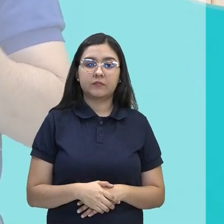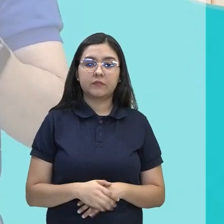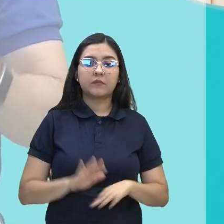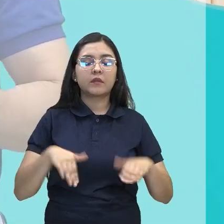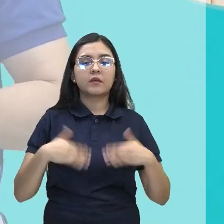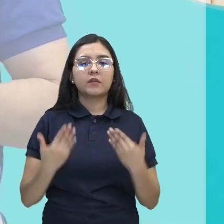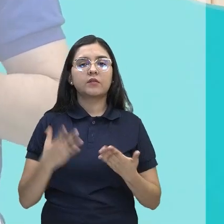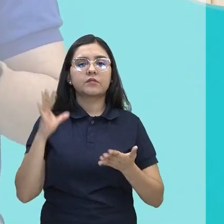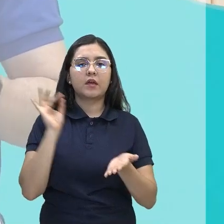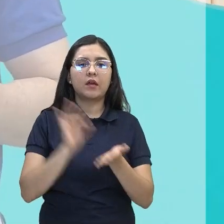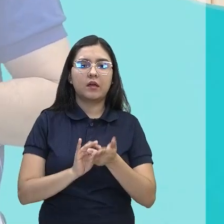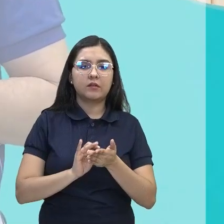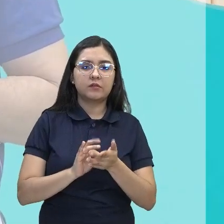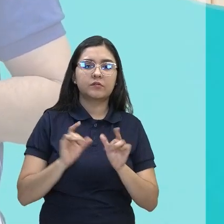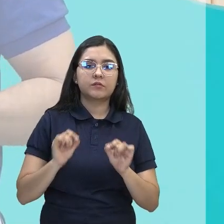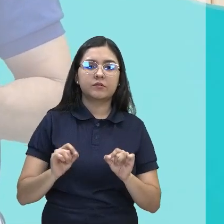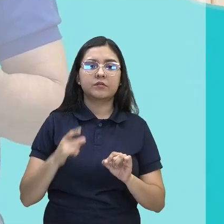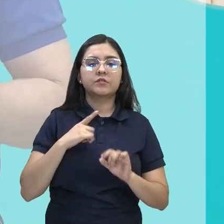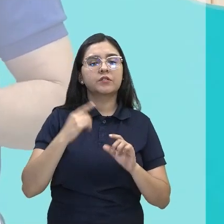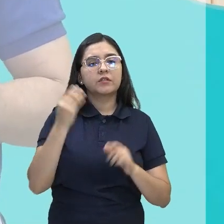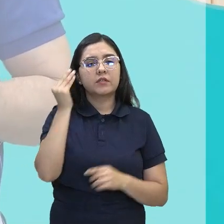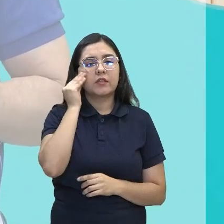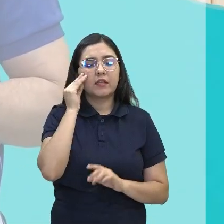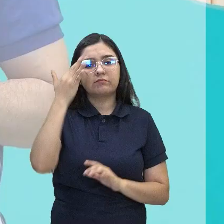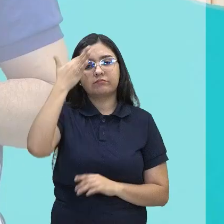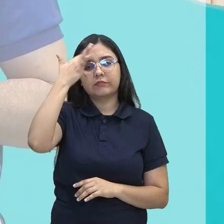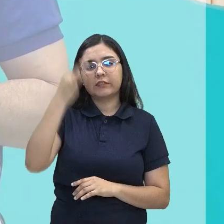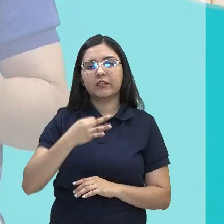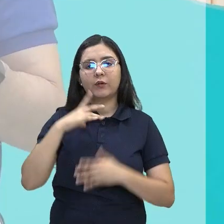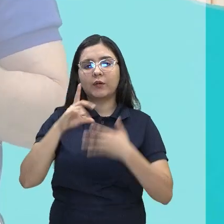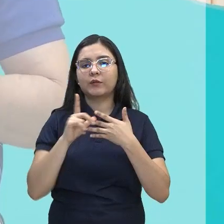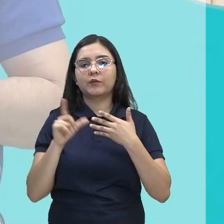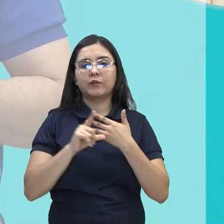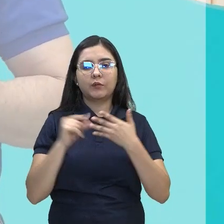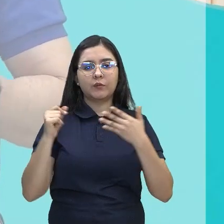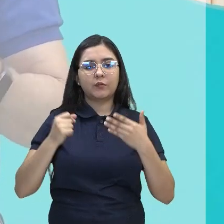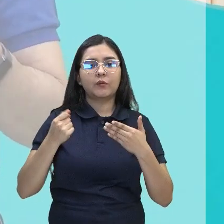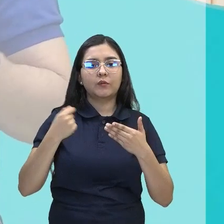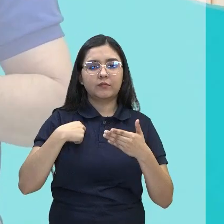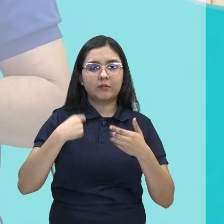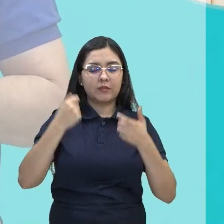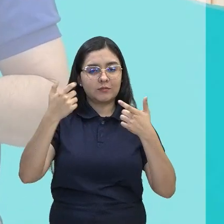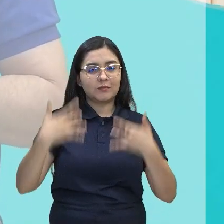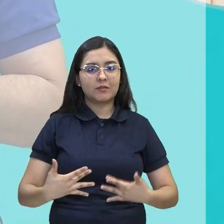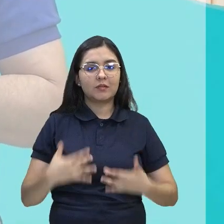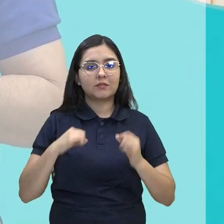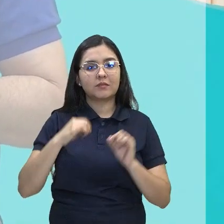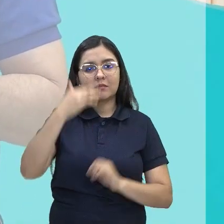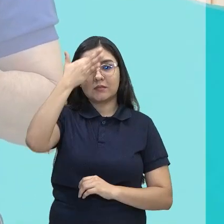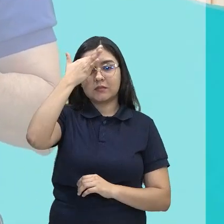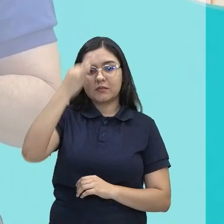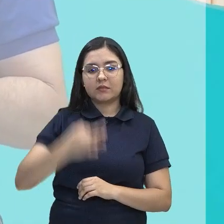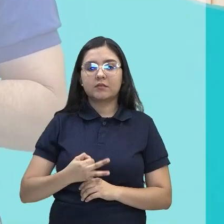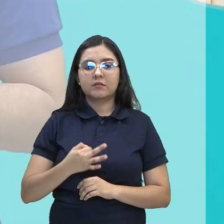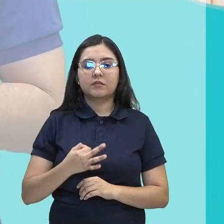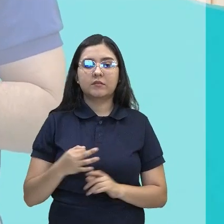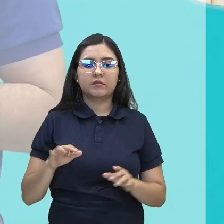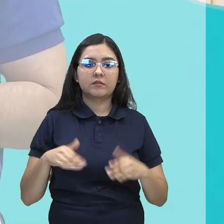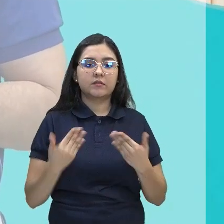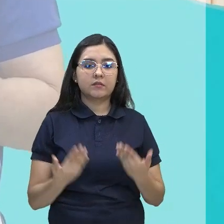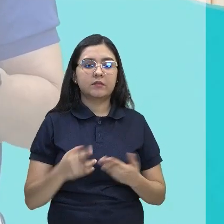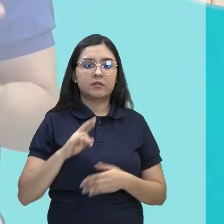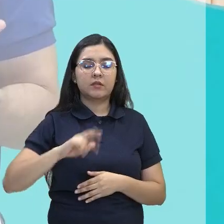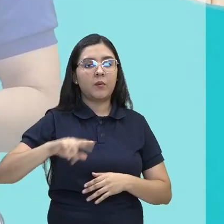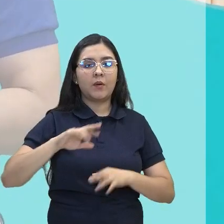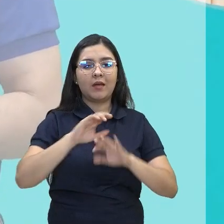essa realidade ali, né, de tentar compreender o que o autor está dizendo. Então é uma conexão de interpretação, tá? Então não é